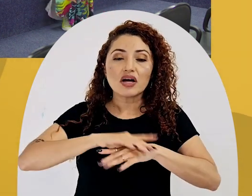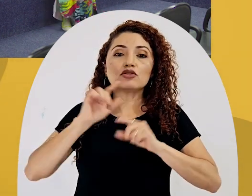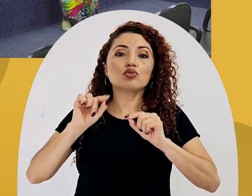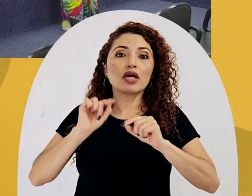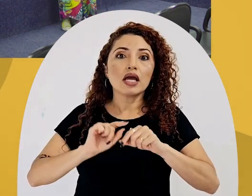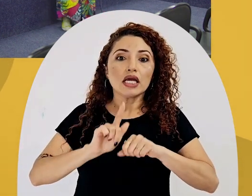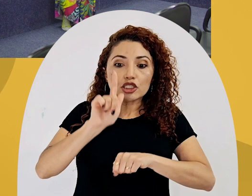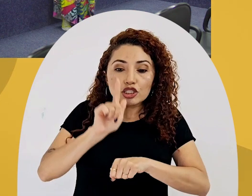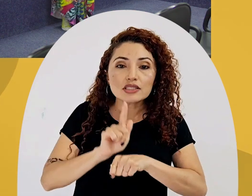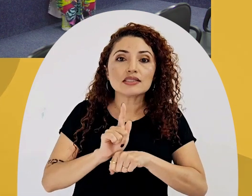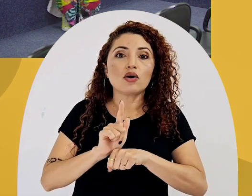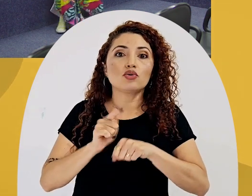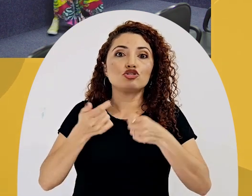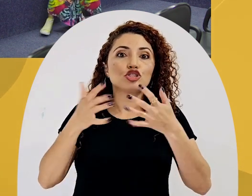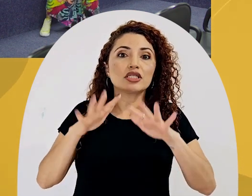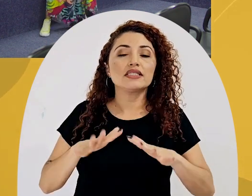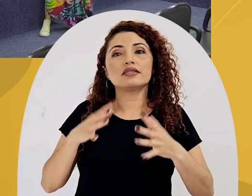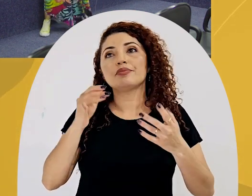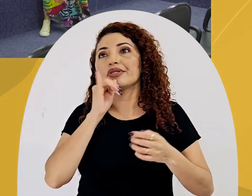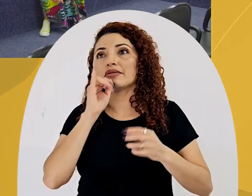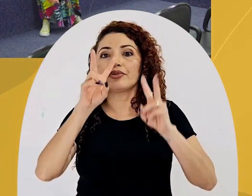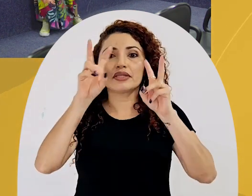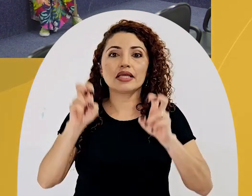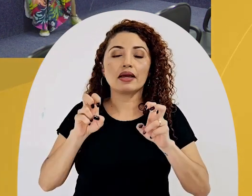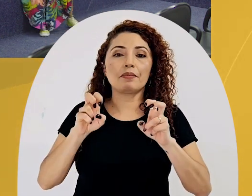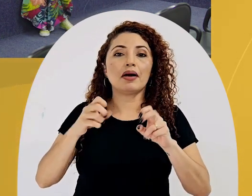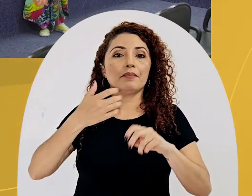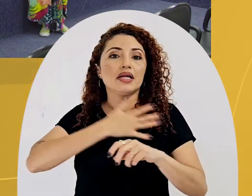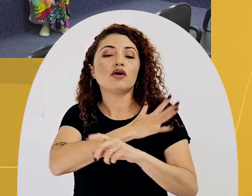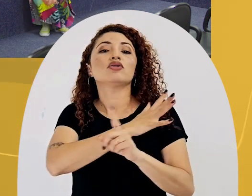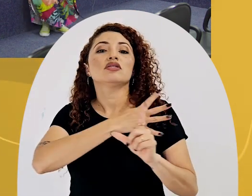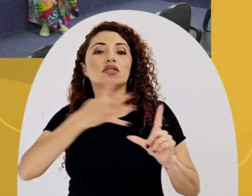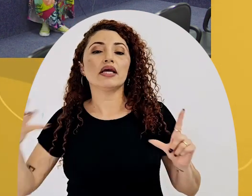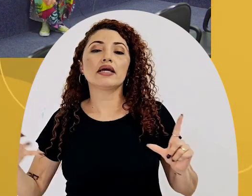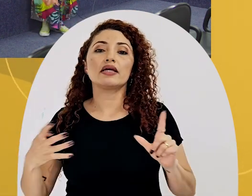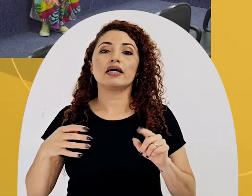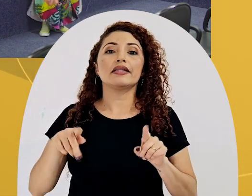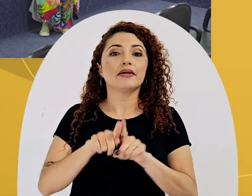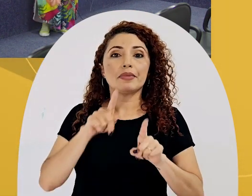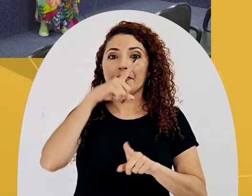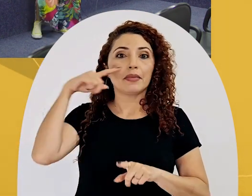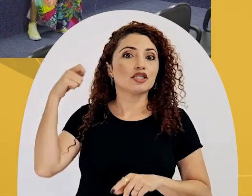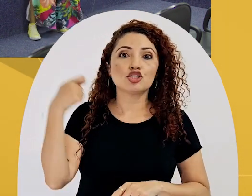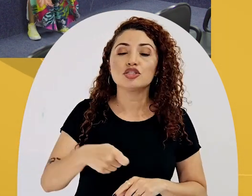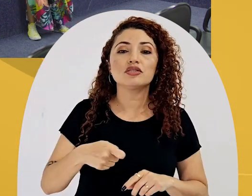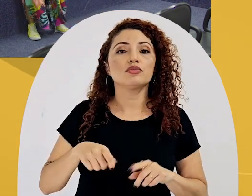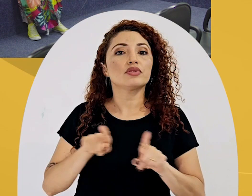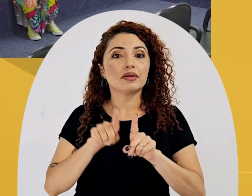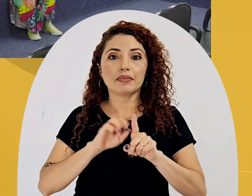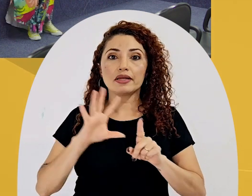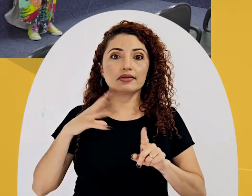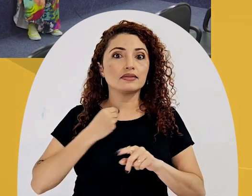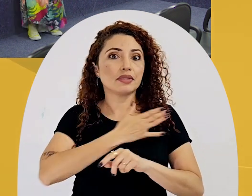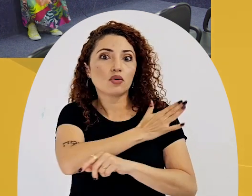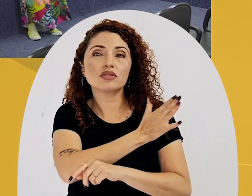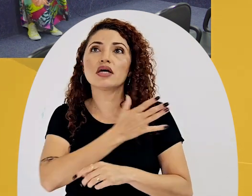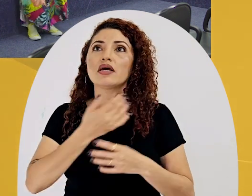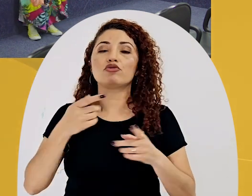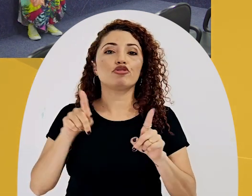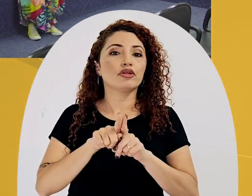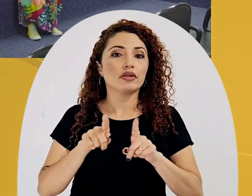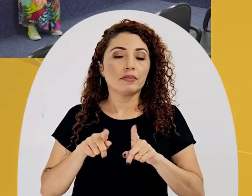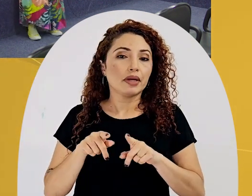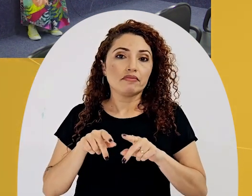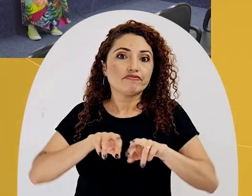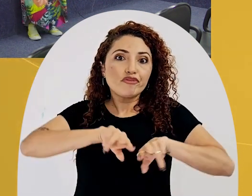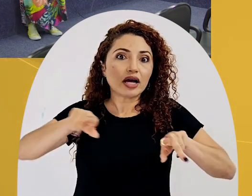Gibran? Exato, de homofobia, de machismo, de transfobia, de racismo.